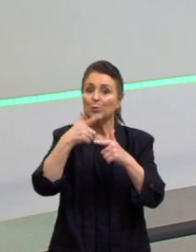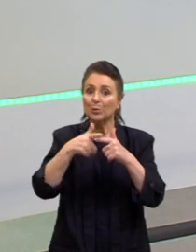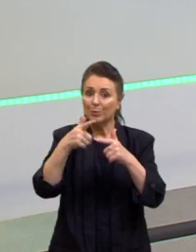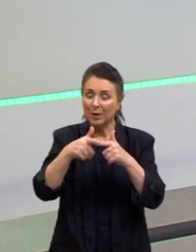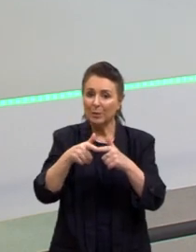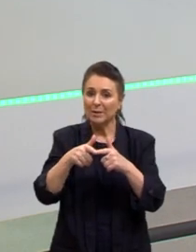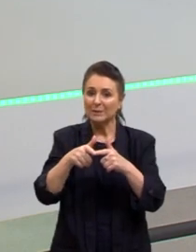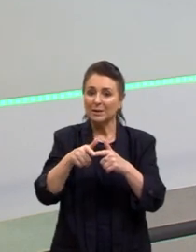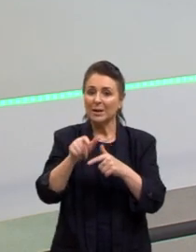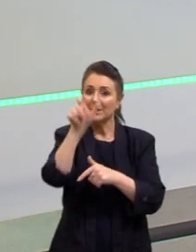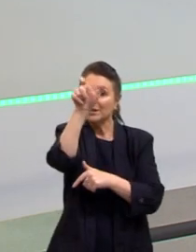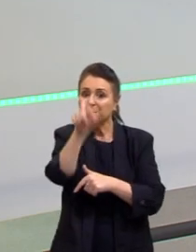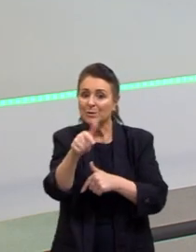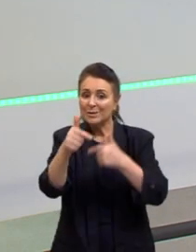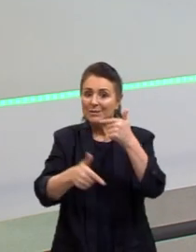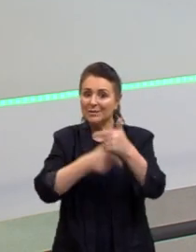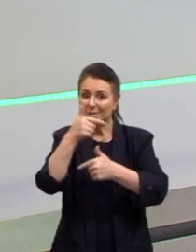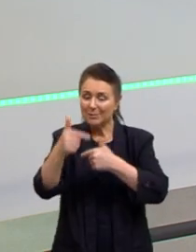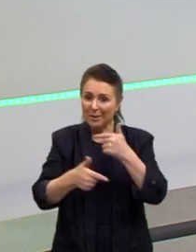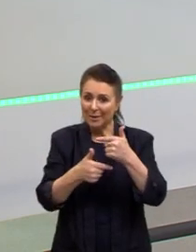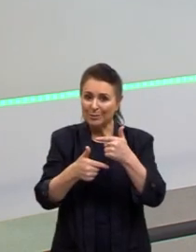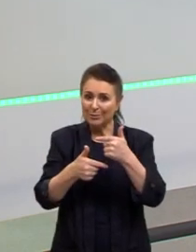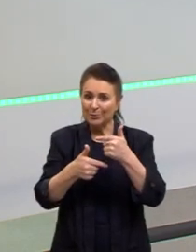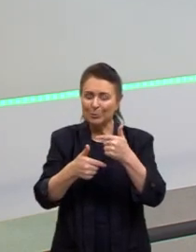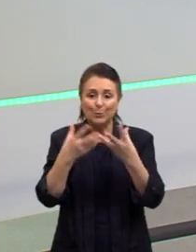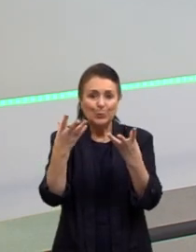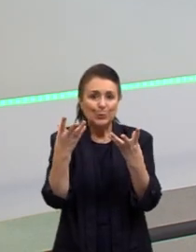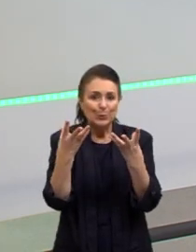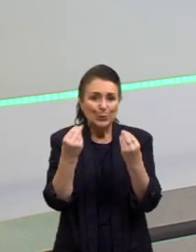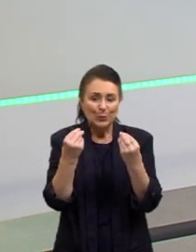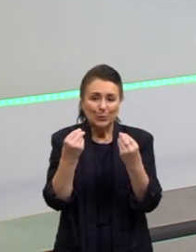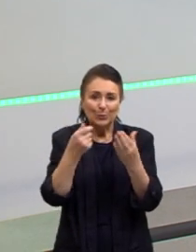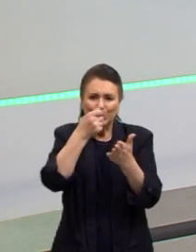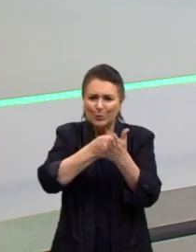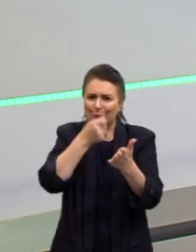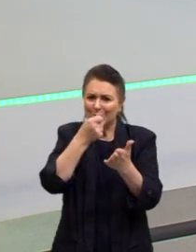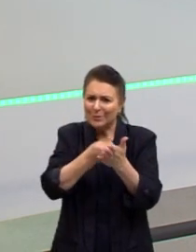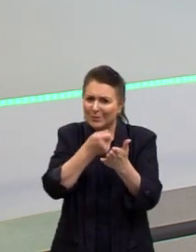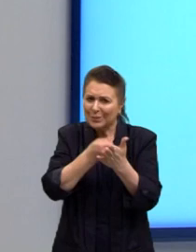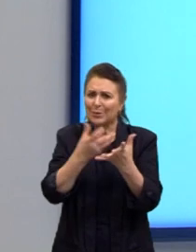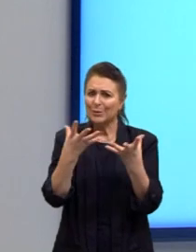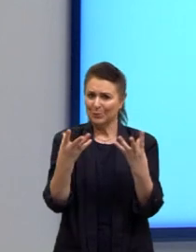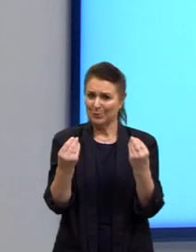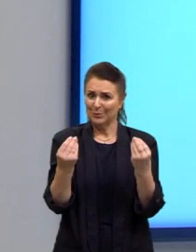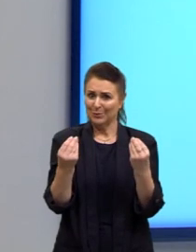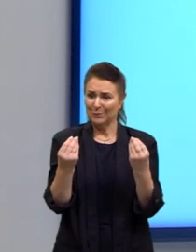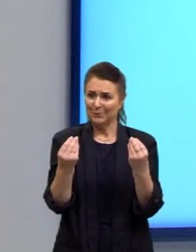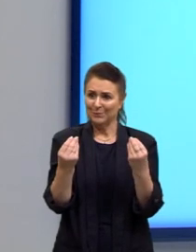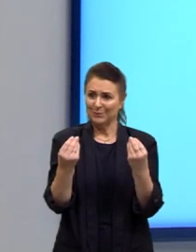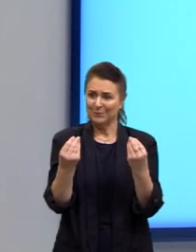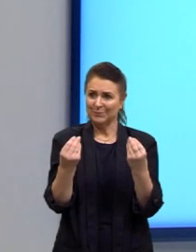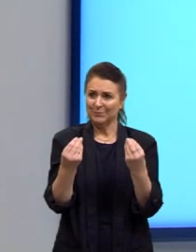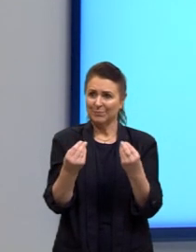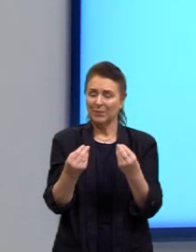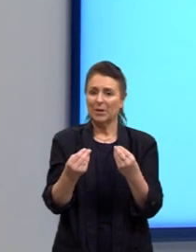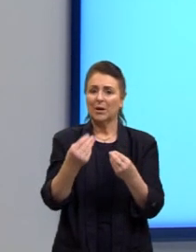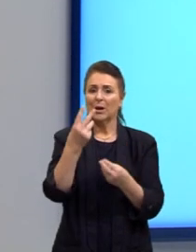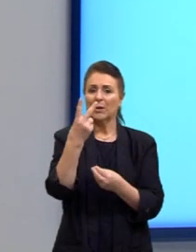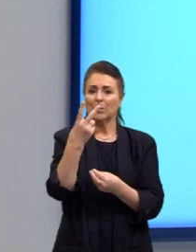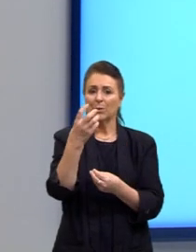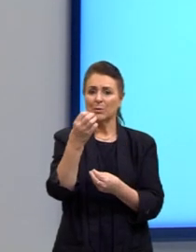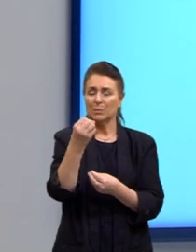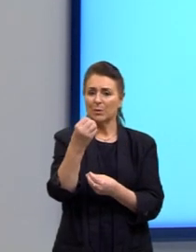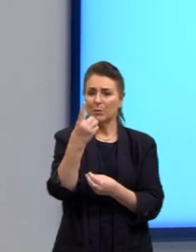esse sangue indo para terra e o ianque lucrando com isso tá aqui em 2014